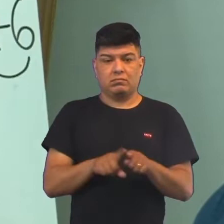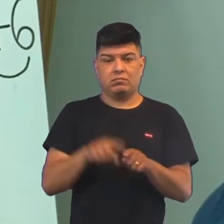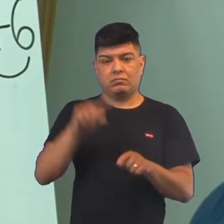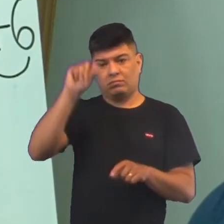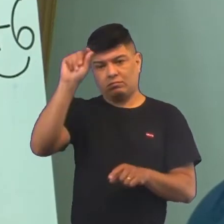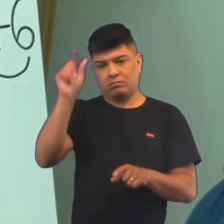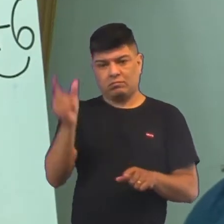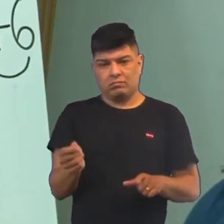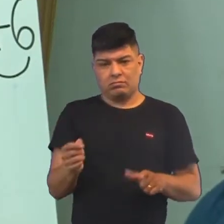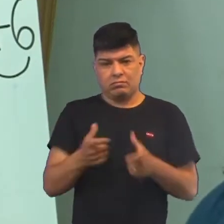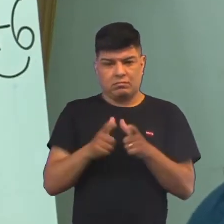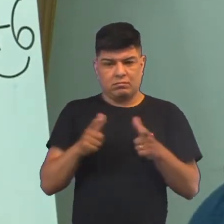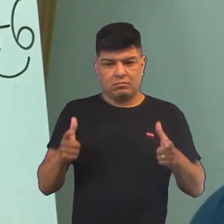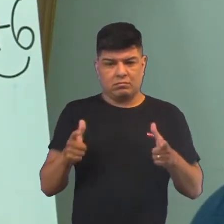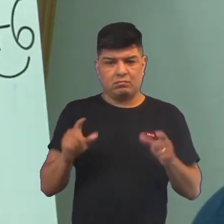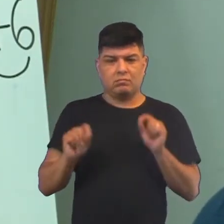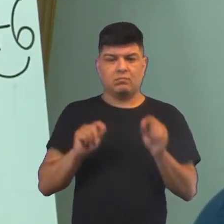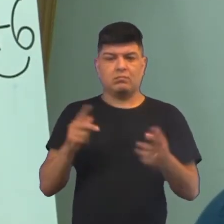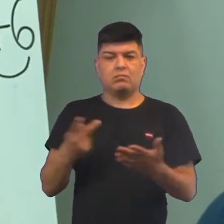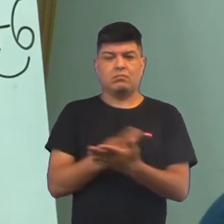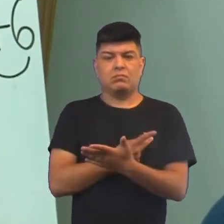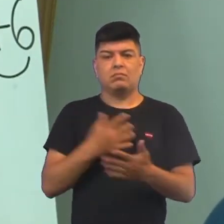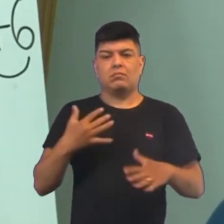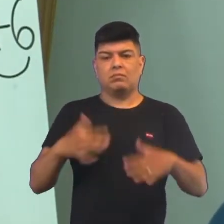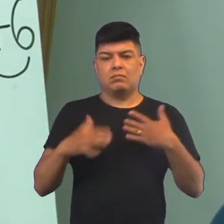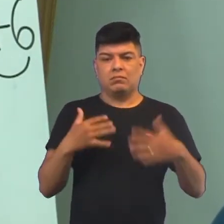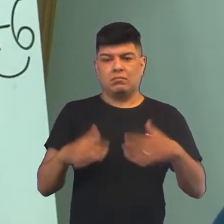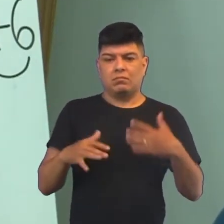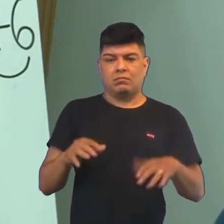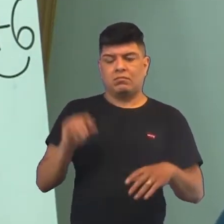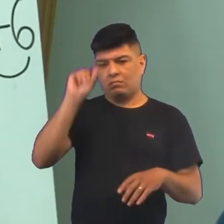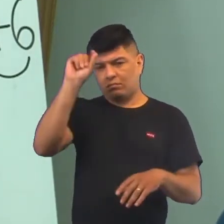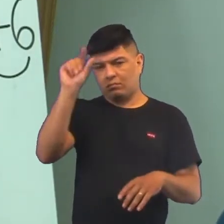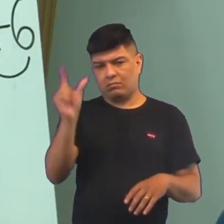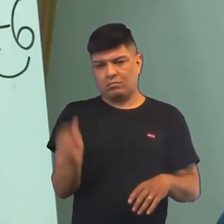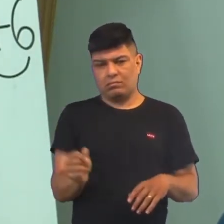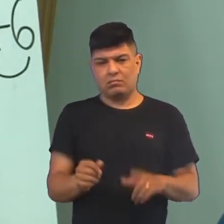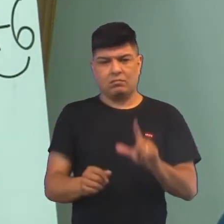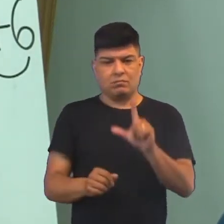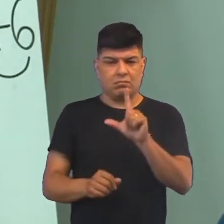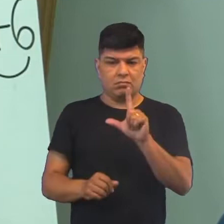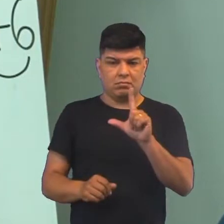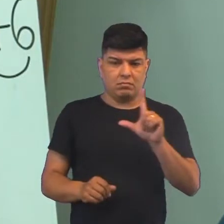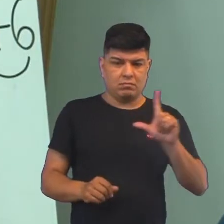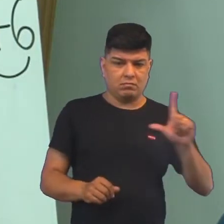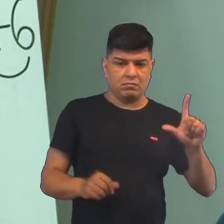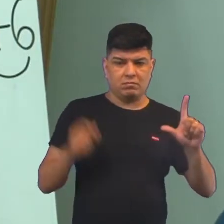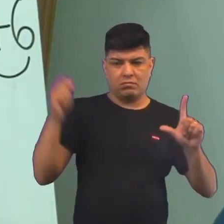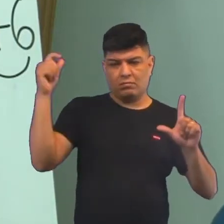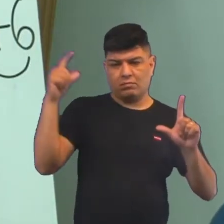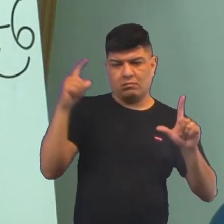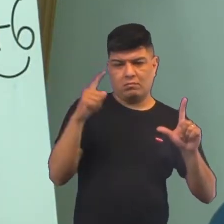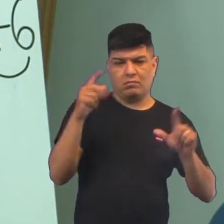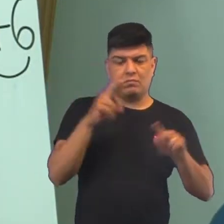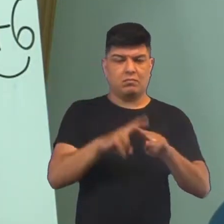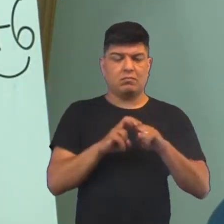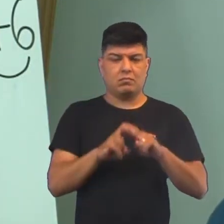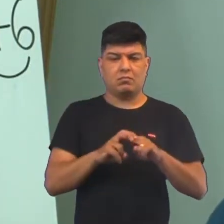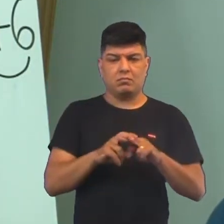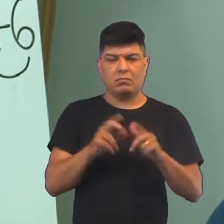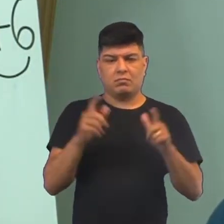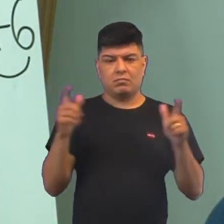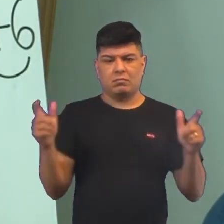Lua crescente, o que acontece? É o movimento no qual a Lua está ao leste do Sol, com isso há uma pequena elevação das